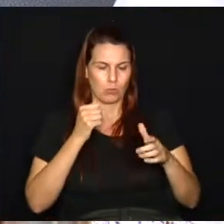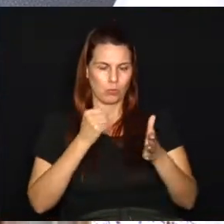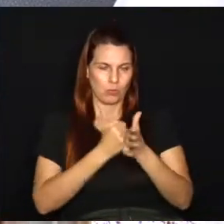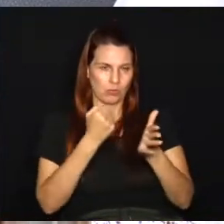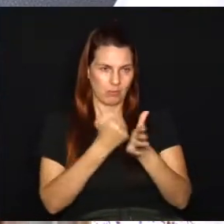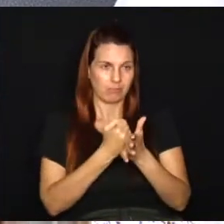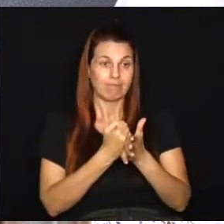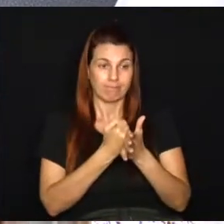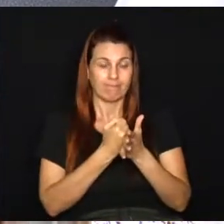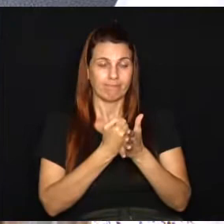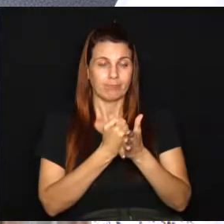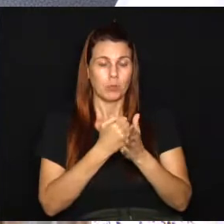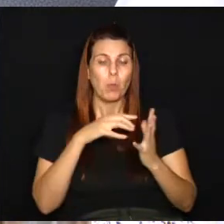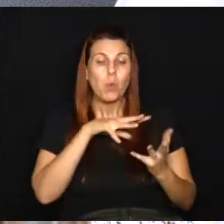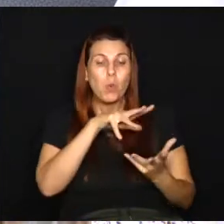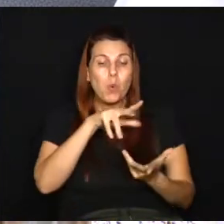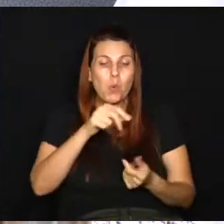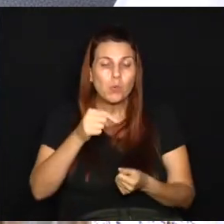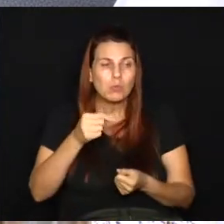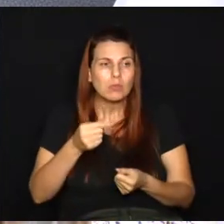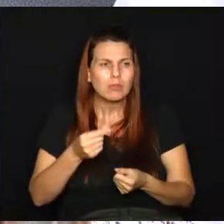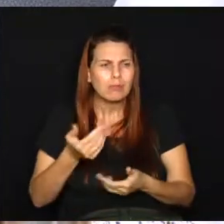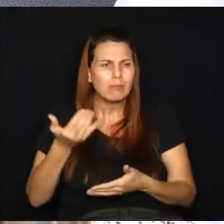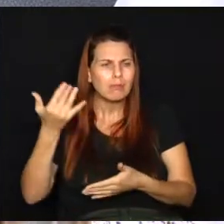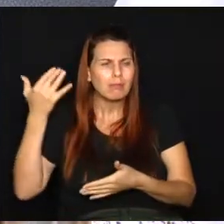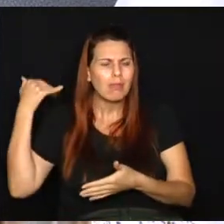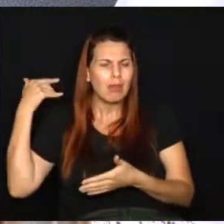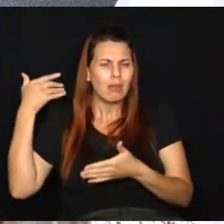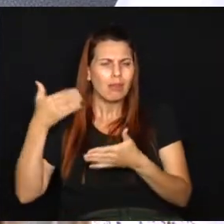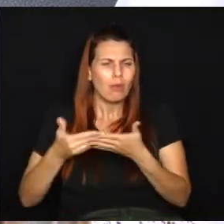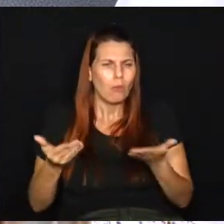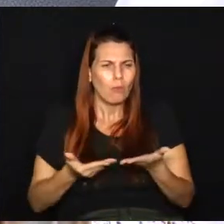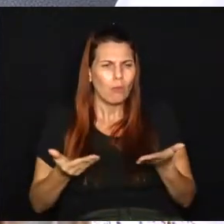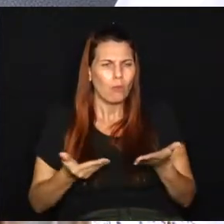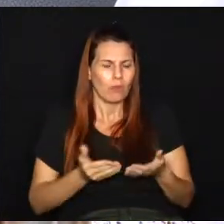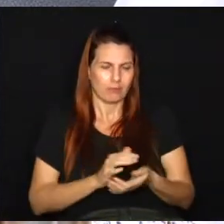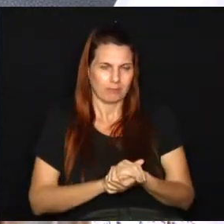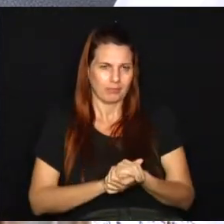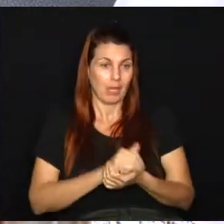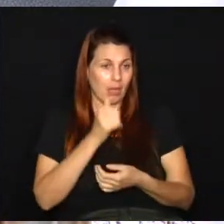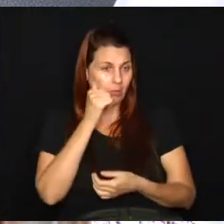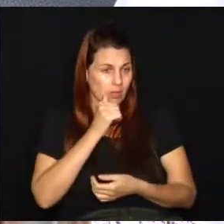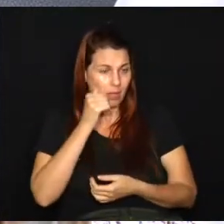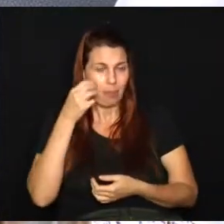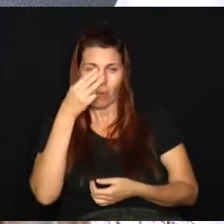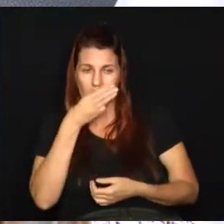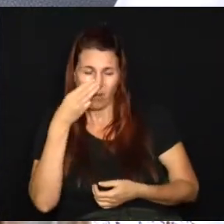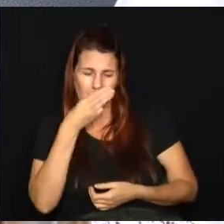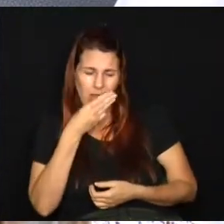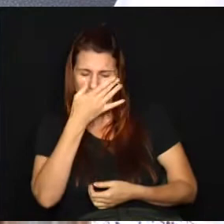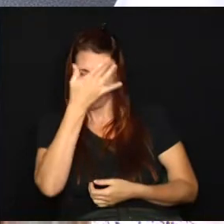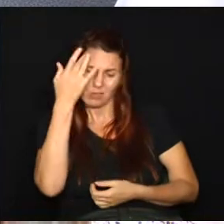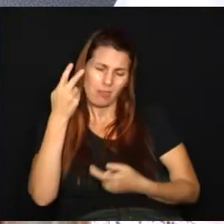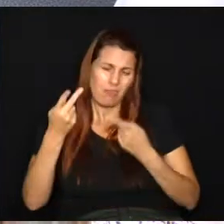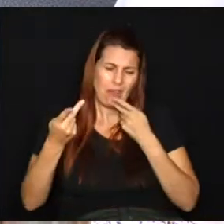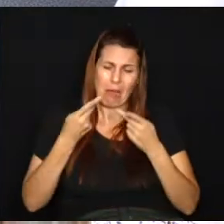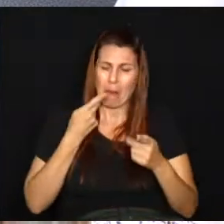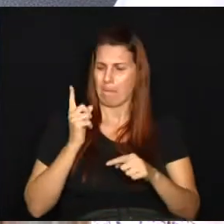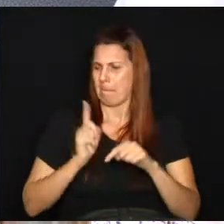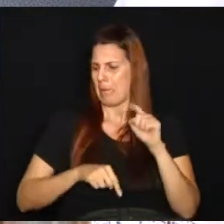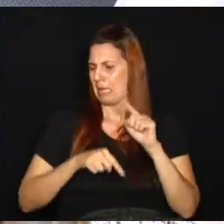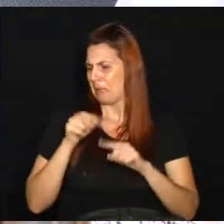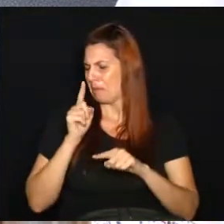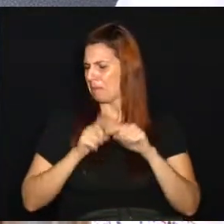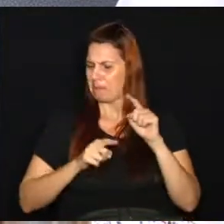mundo, do início dos tempos, né? Porque a prostituta, embora as pessoas falem que é um palavrão, é